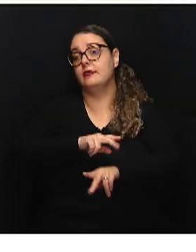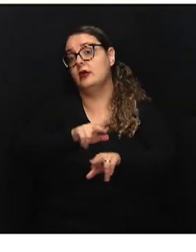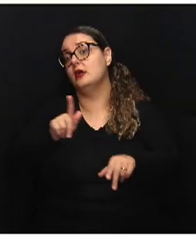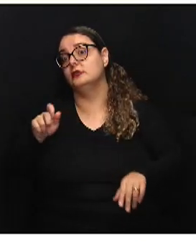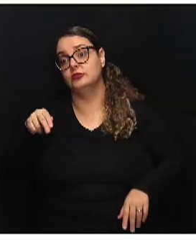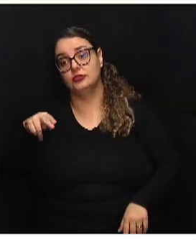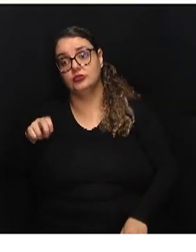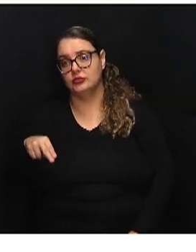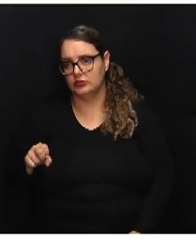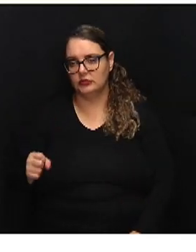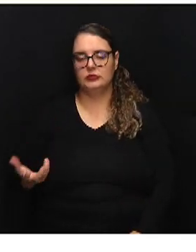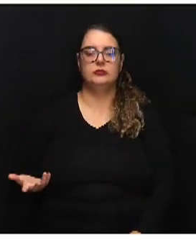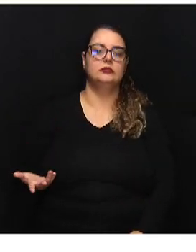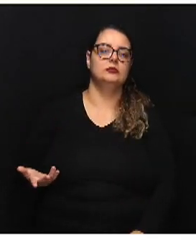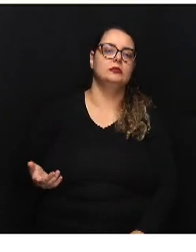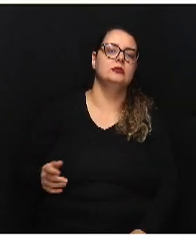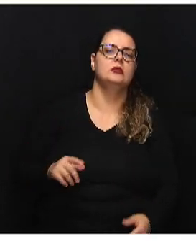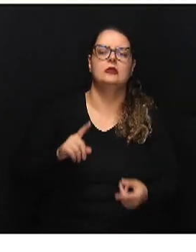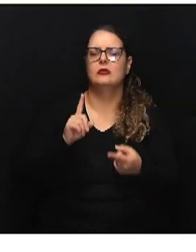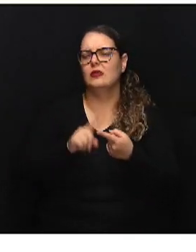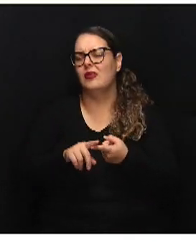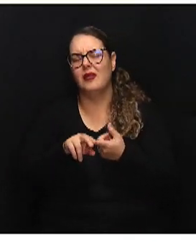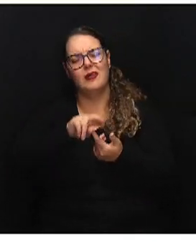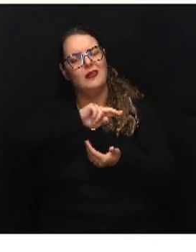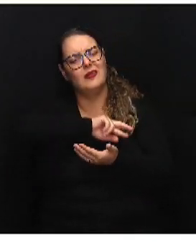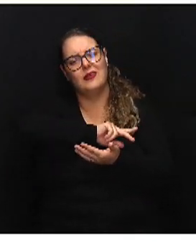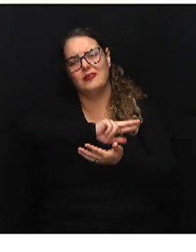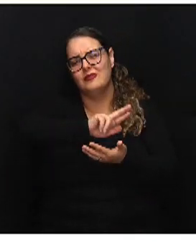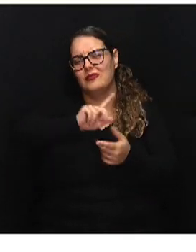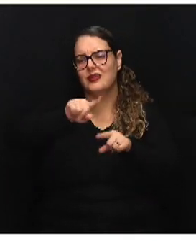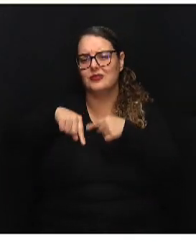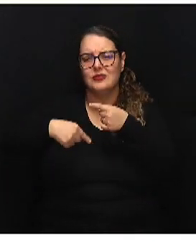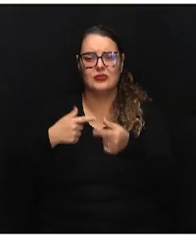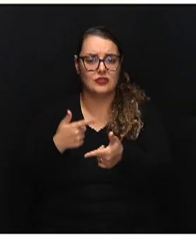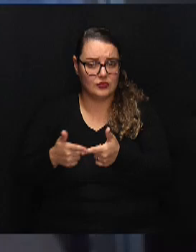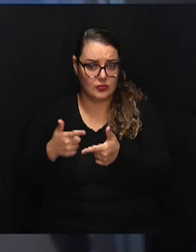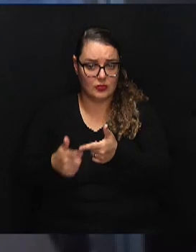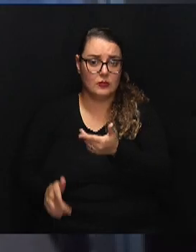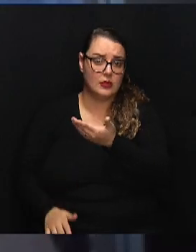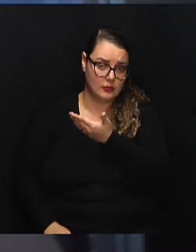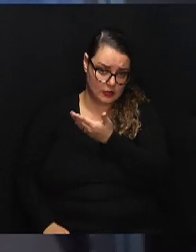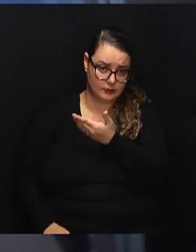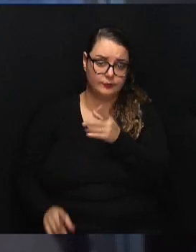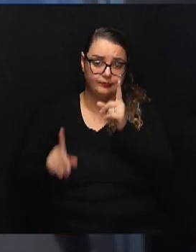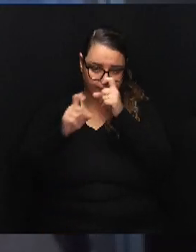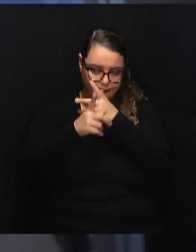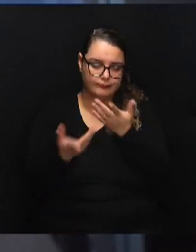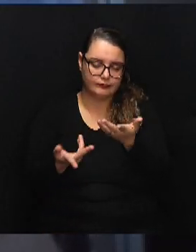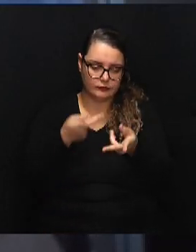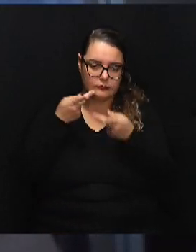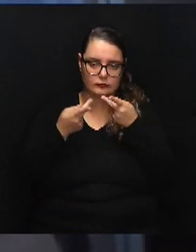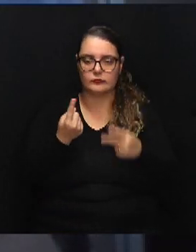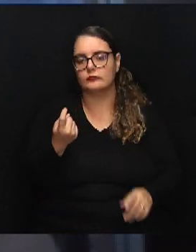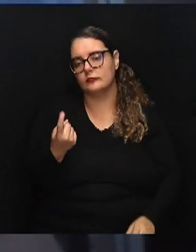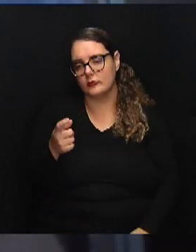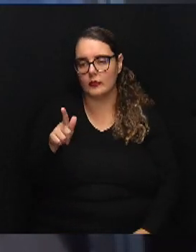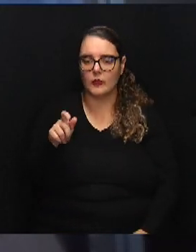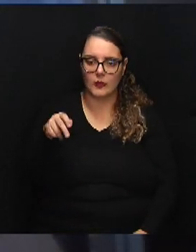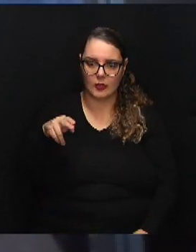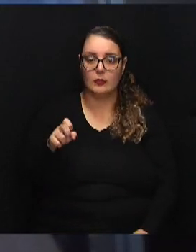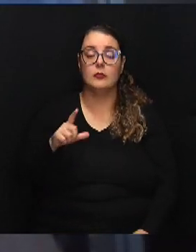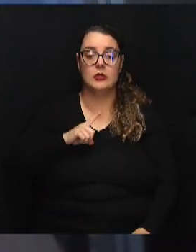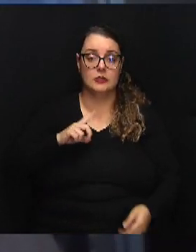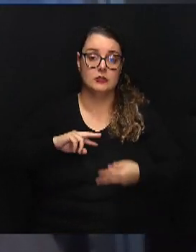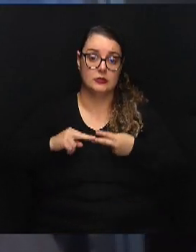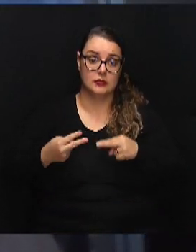Relacionados à hipertensão, à hipercolesterolemia, uma série de outros fatores que, então é difícil a gente abordar um gene só, mas existe a questão genética.